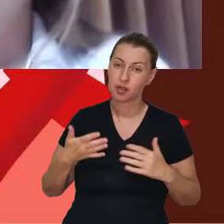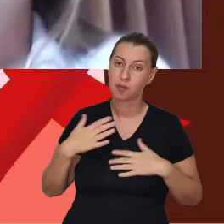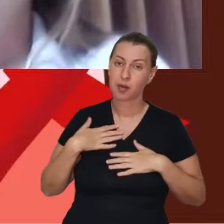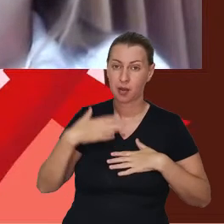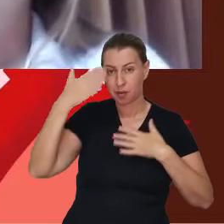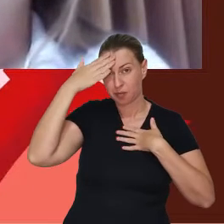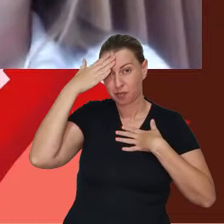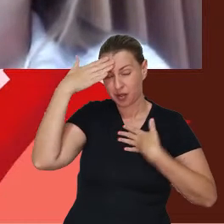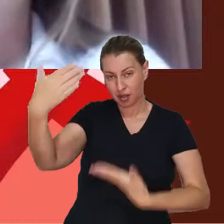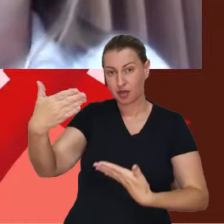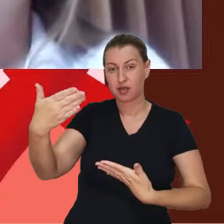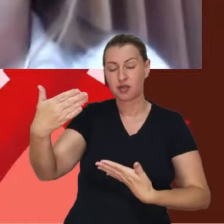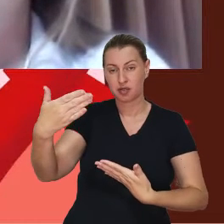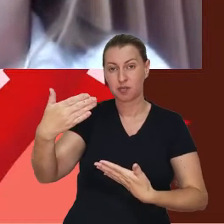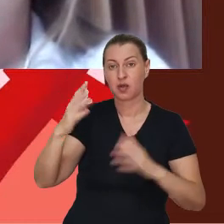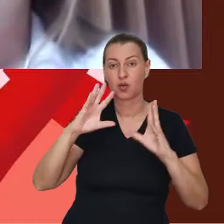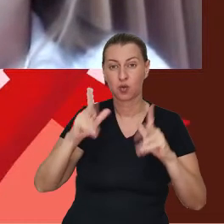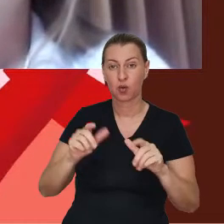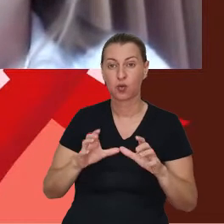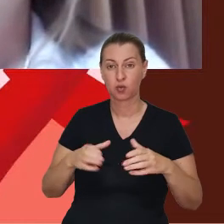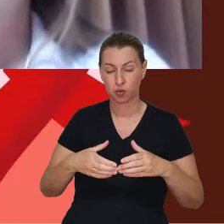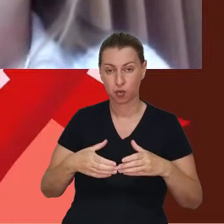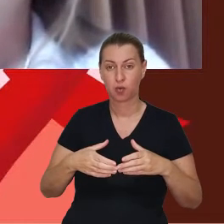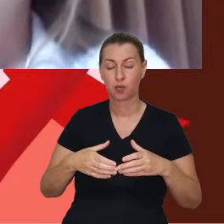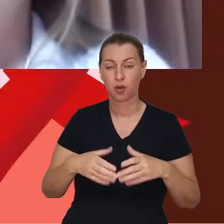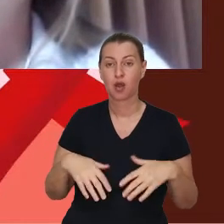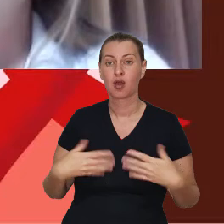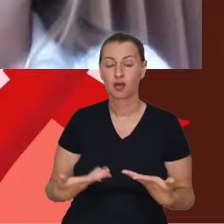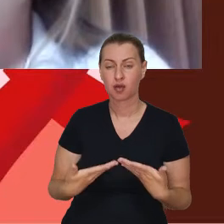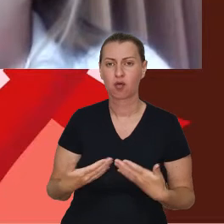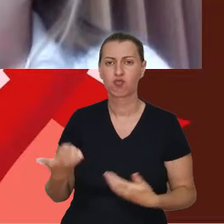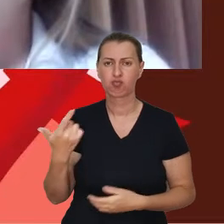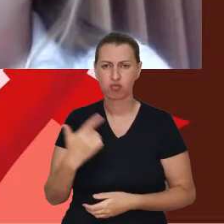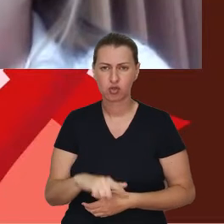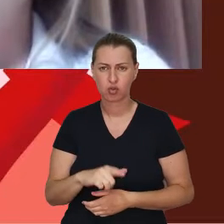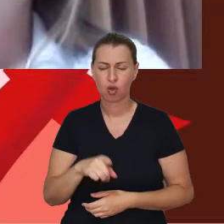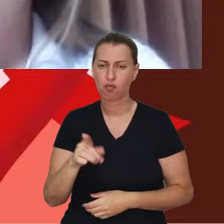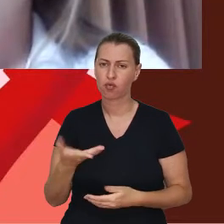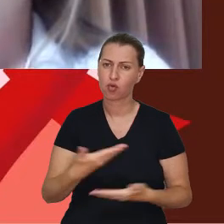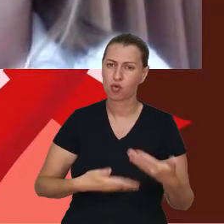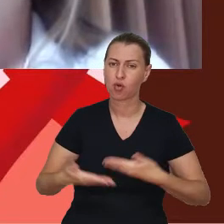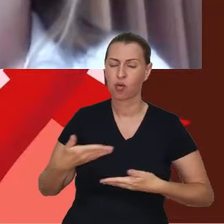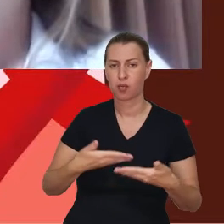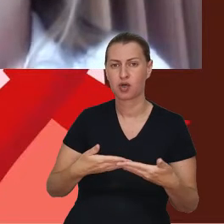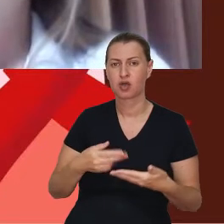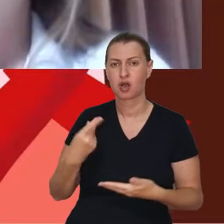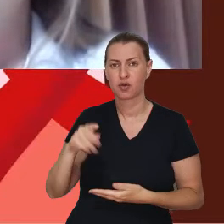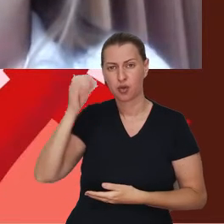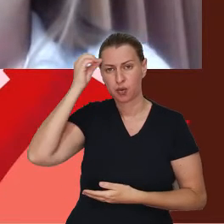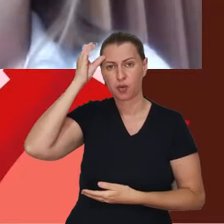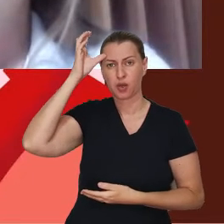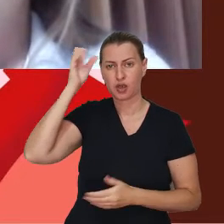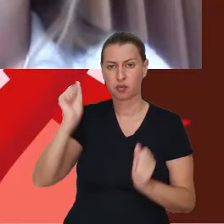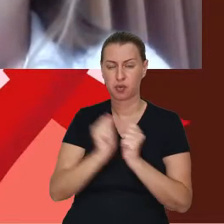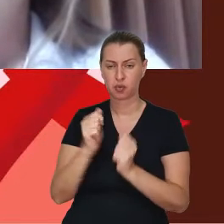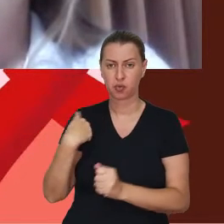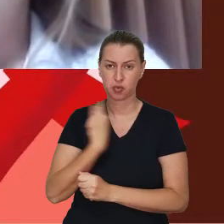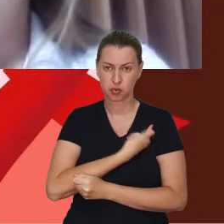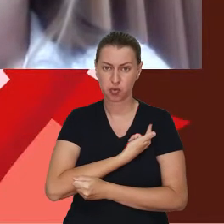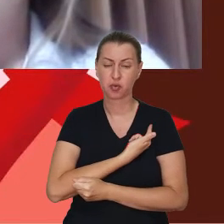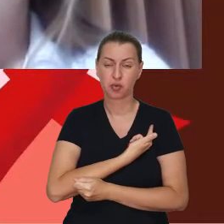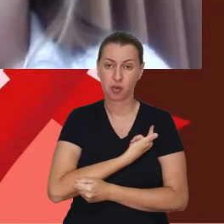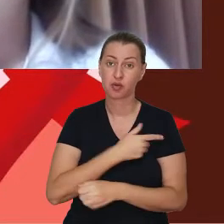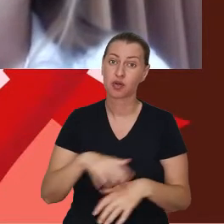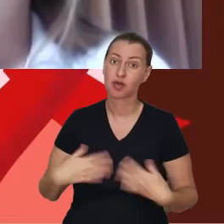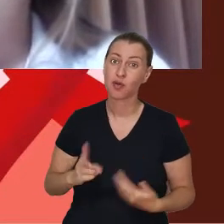meu agradecimento de toda a equipe, por mais uma vez você poder aqui compartilhar um pouco do teu conhecimento com a gente.